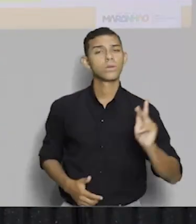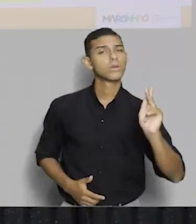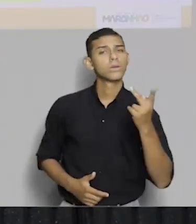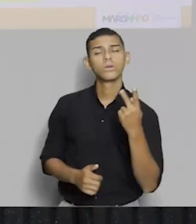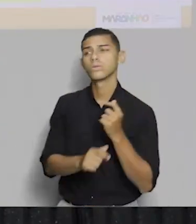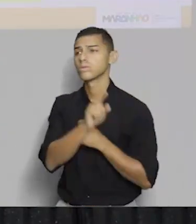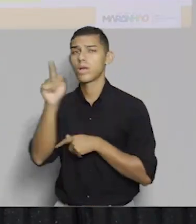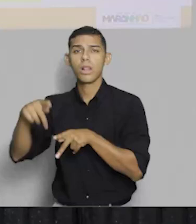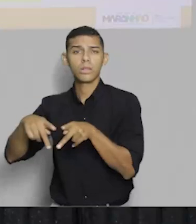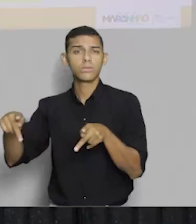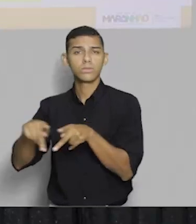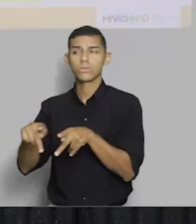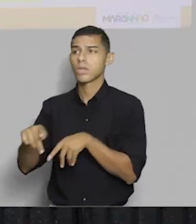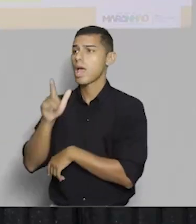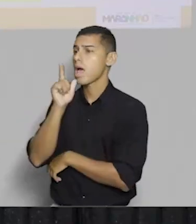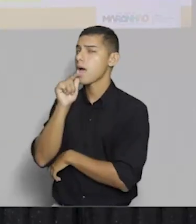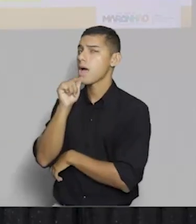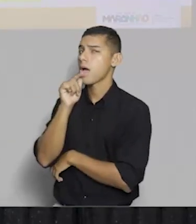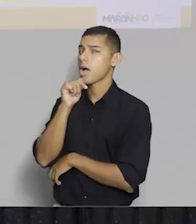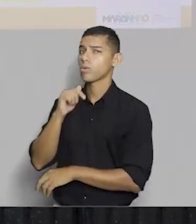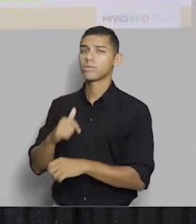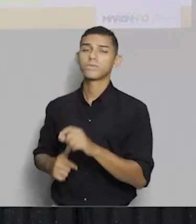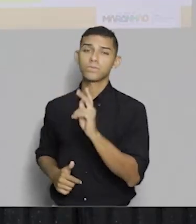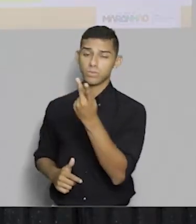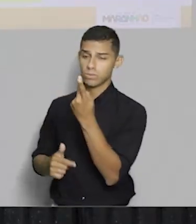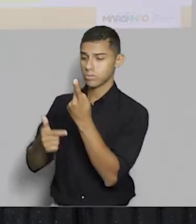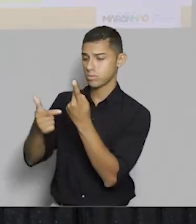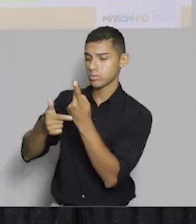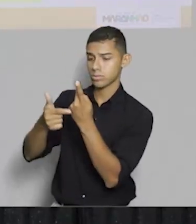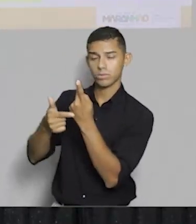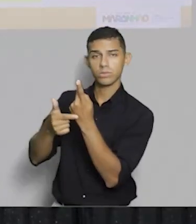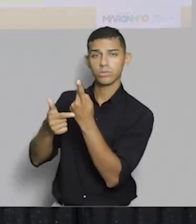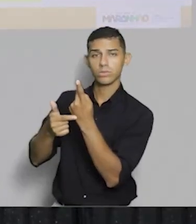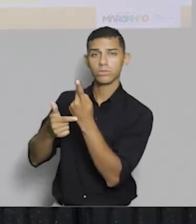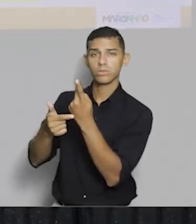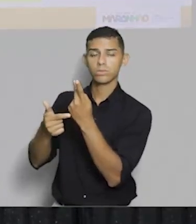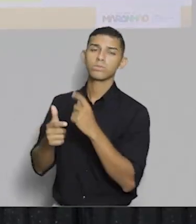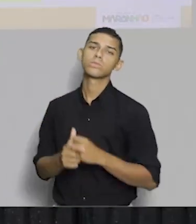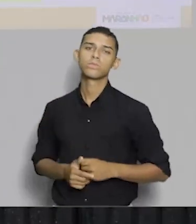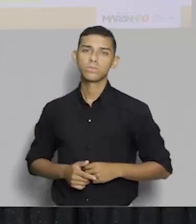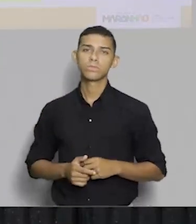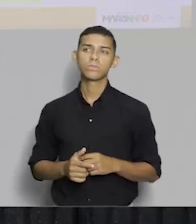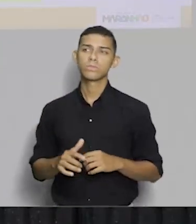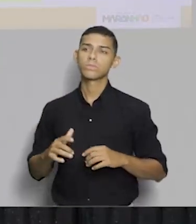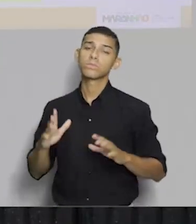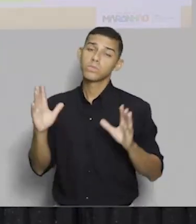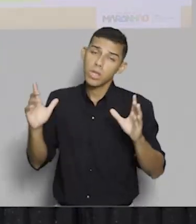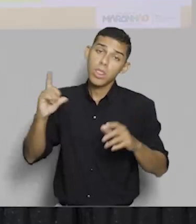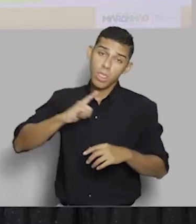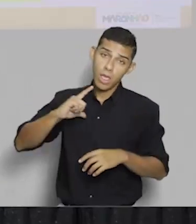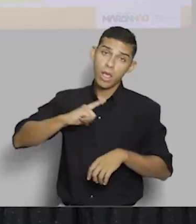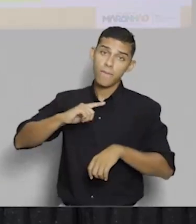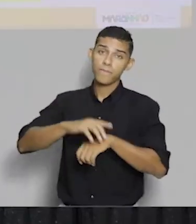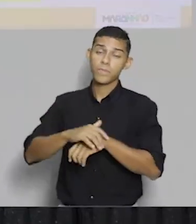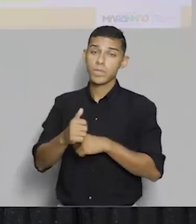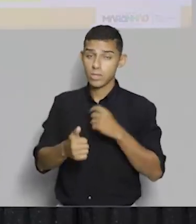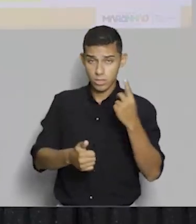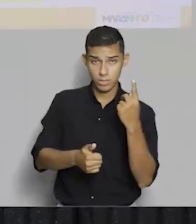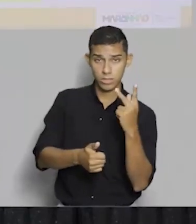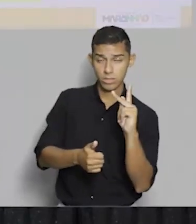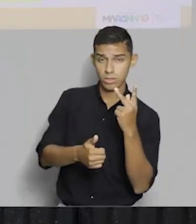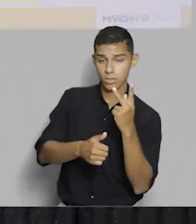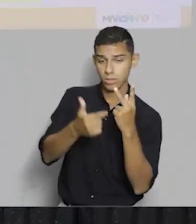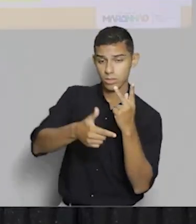hidrogênio no produto na água H2 então nós temos dois hidrogênios para termos 12